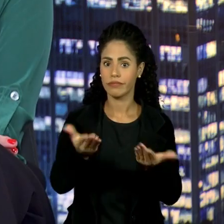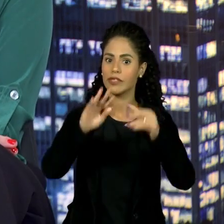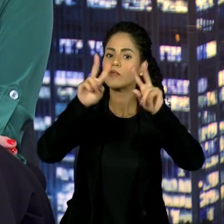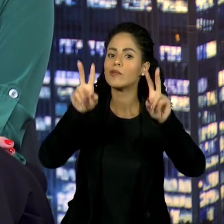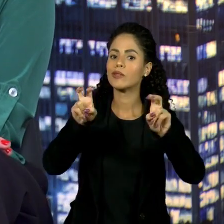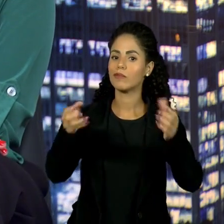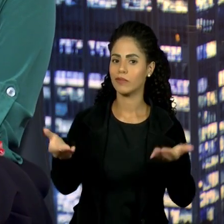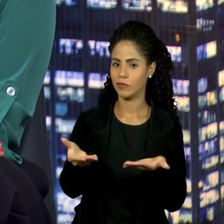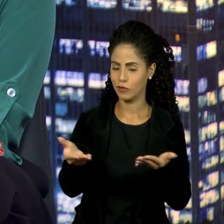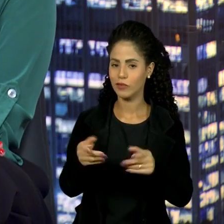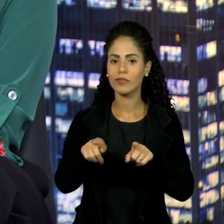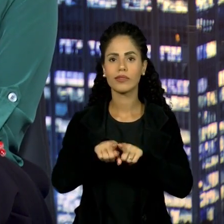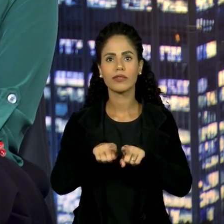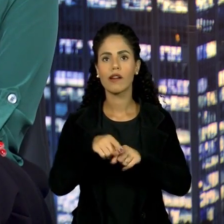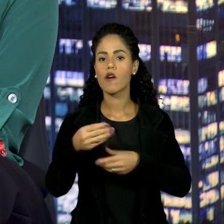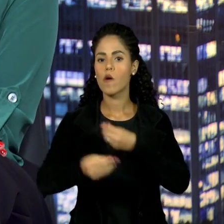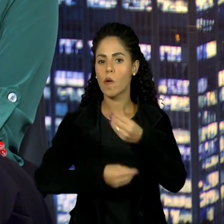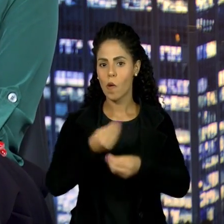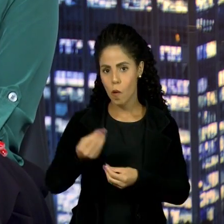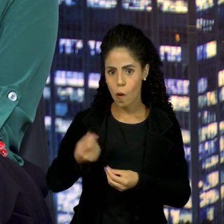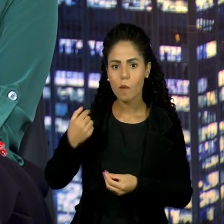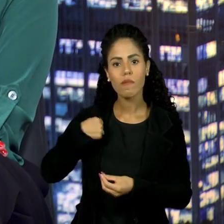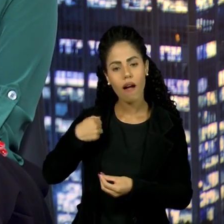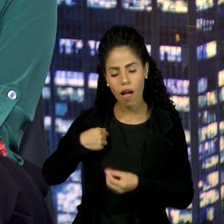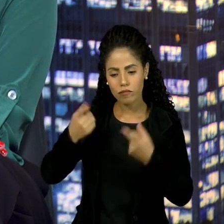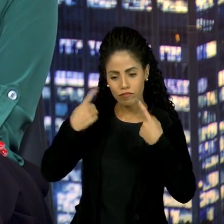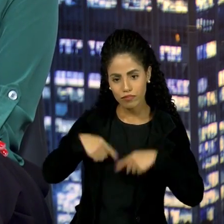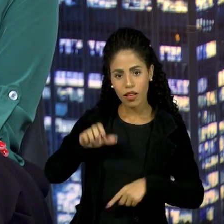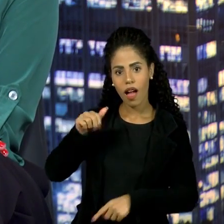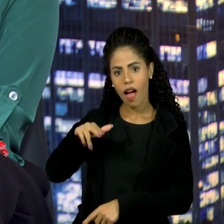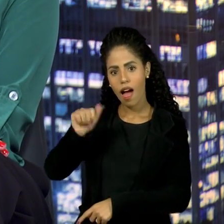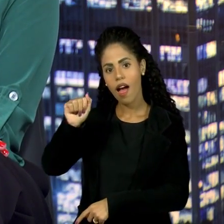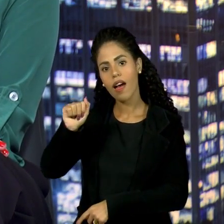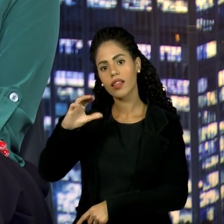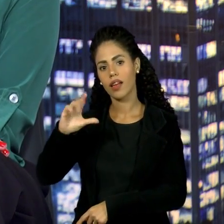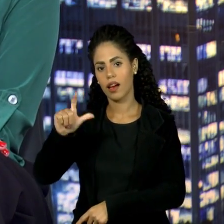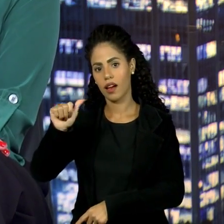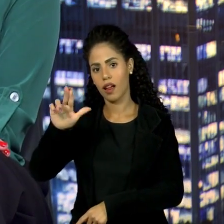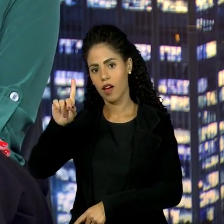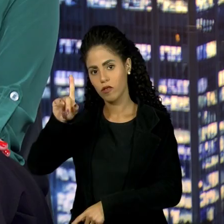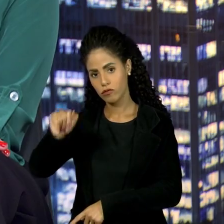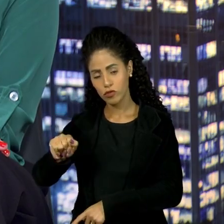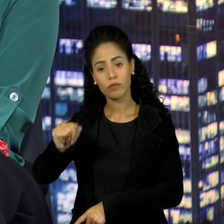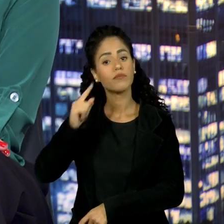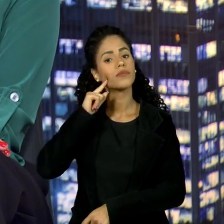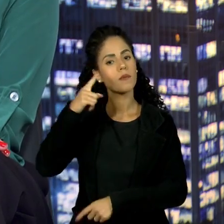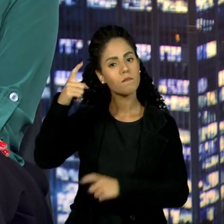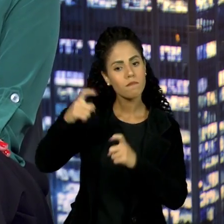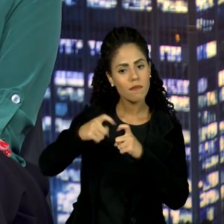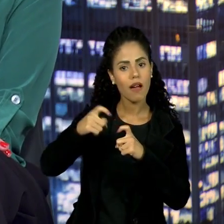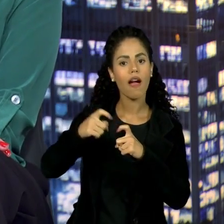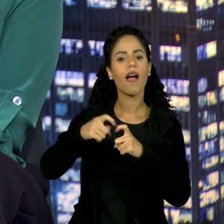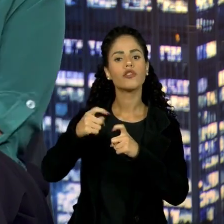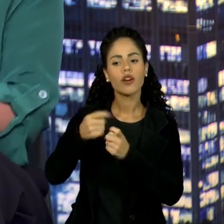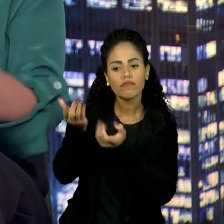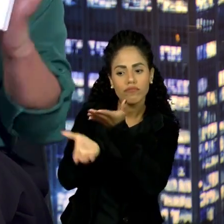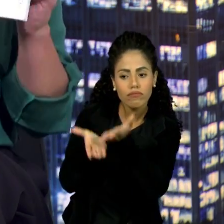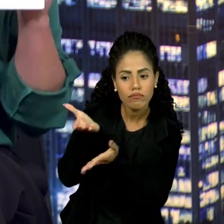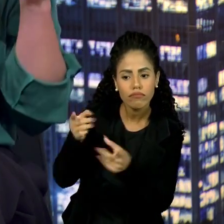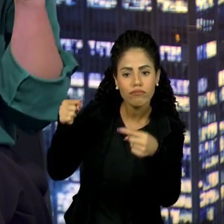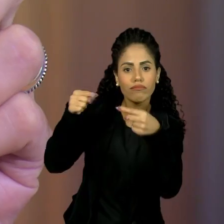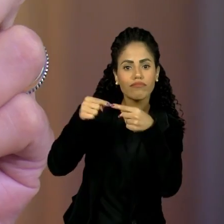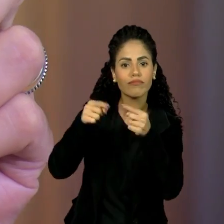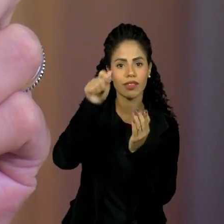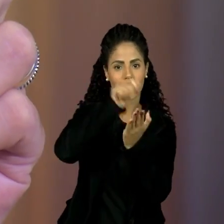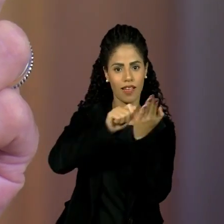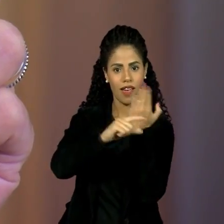desse programa, é a geriatra e escritora Ana Cláudia Quintana Arantes, uma médica paliativista que é autora deste